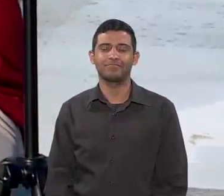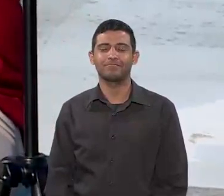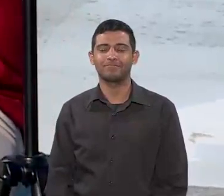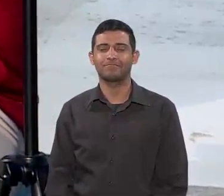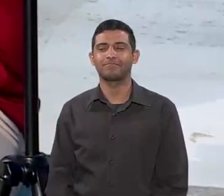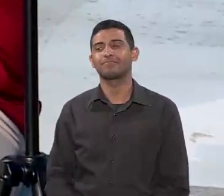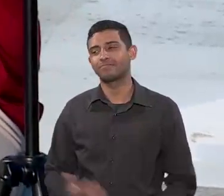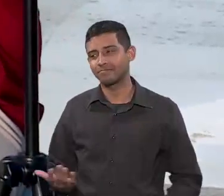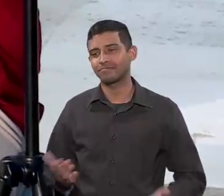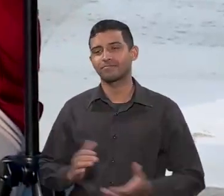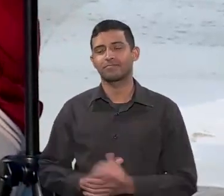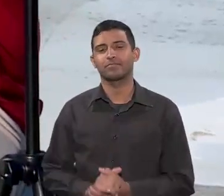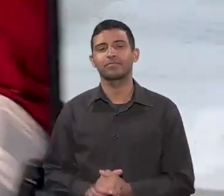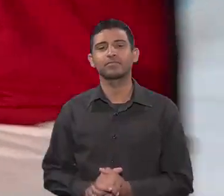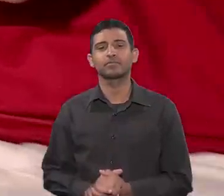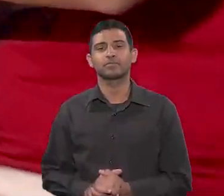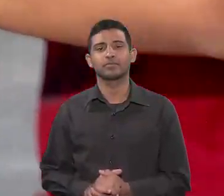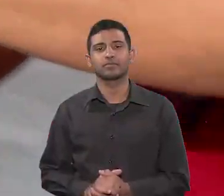querido,